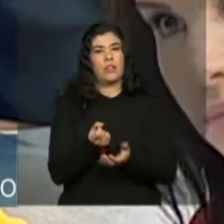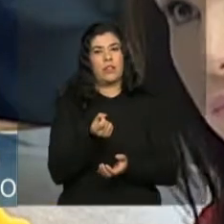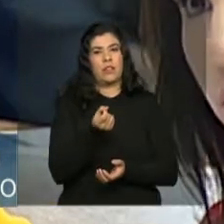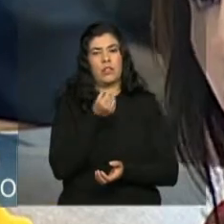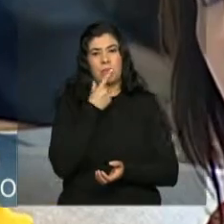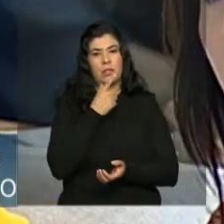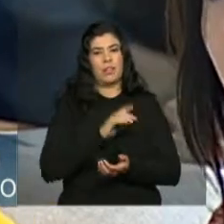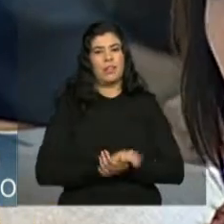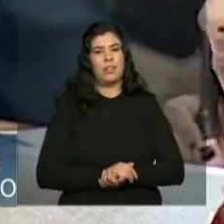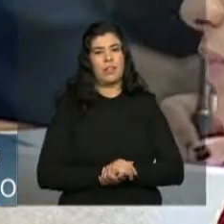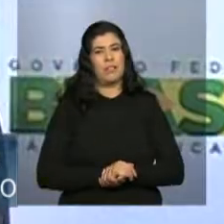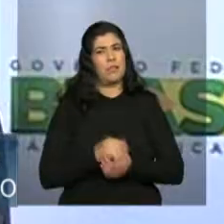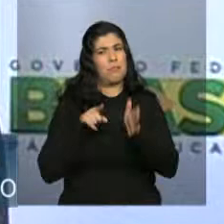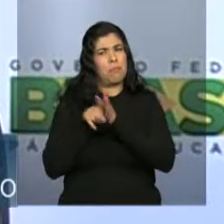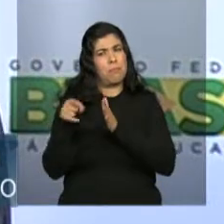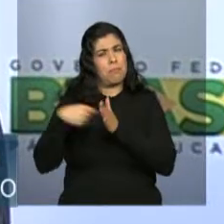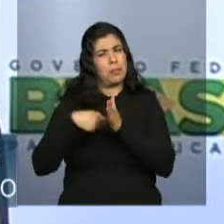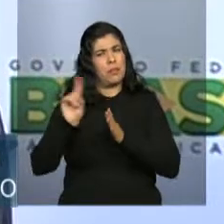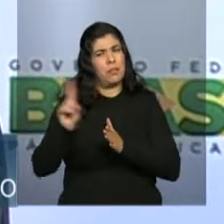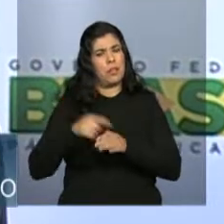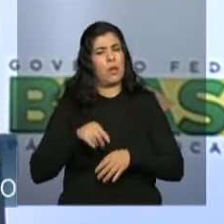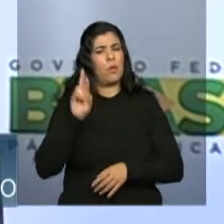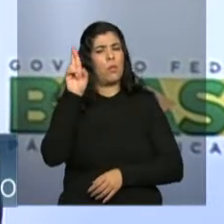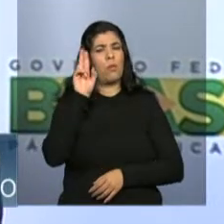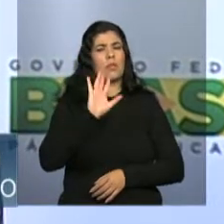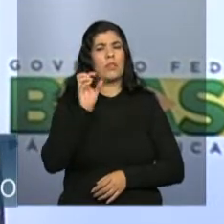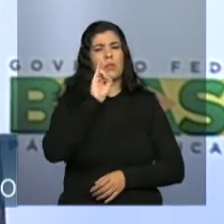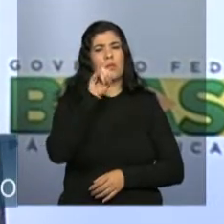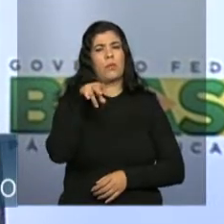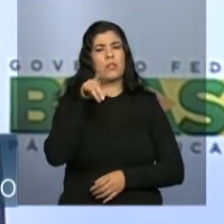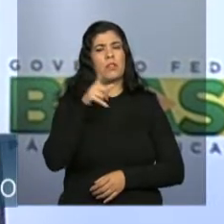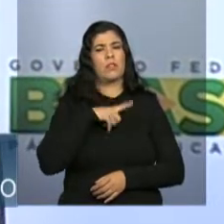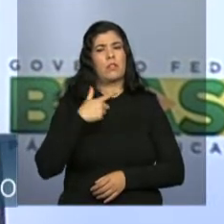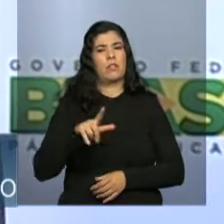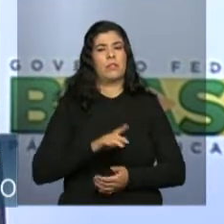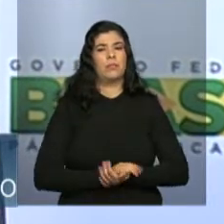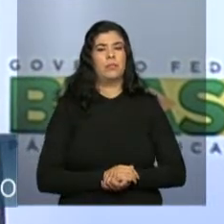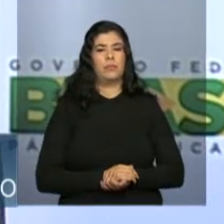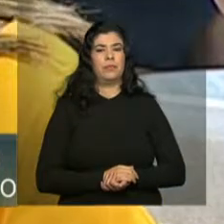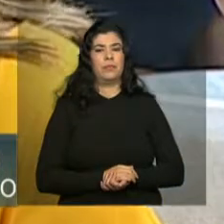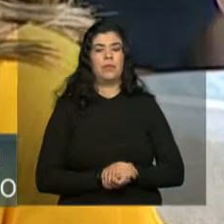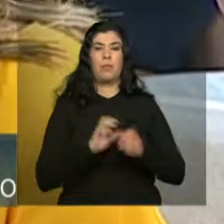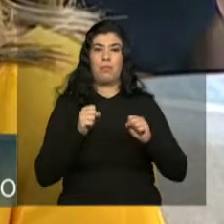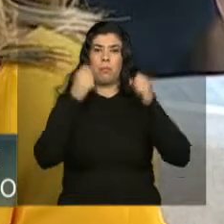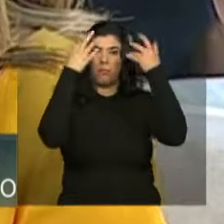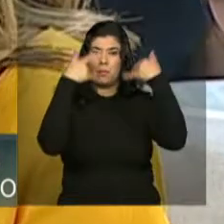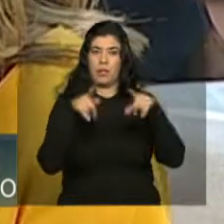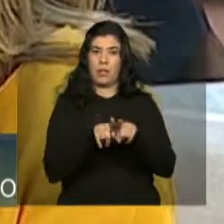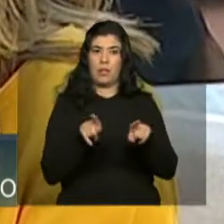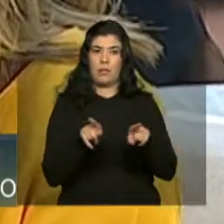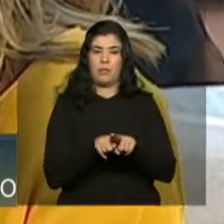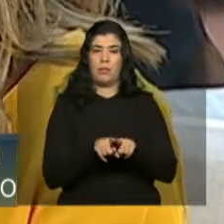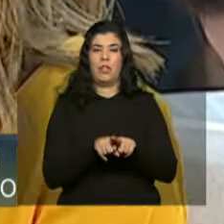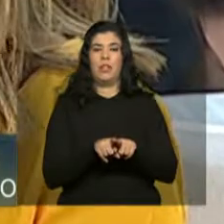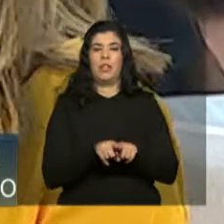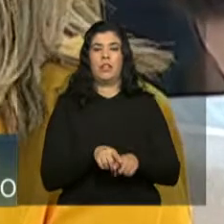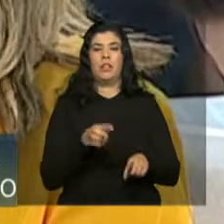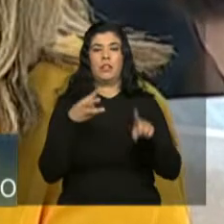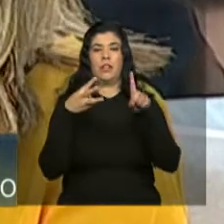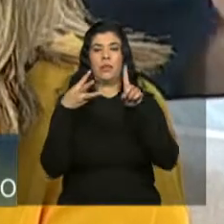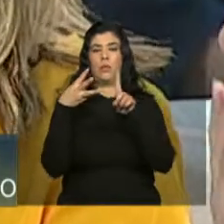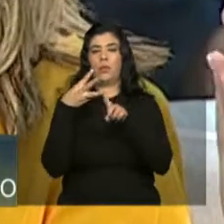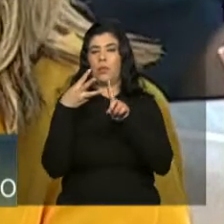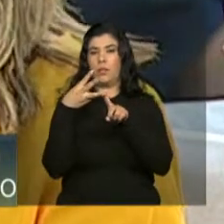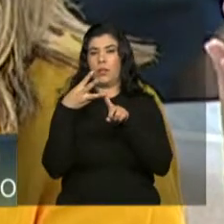também pode explorar para dizer o isso que eu não vou dizer tá bom você poder então dizer para a gente também aquilo que você fala aqui no nível